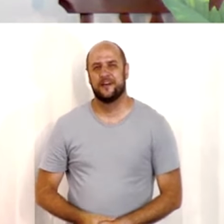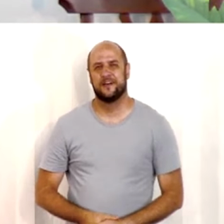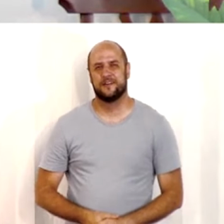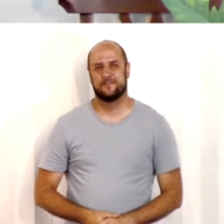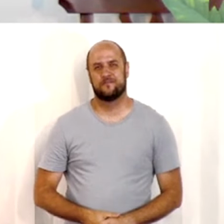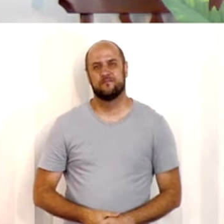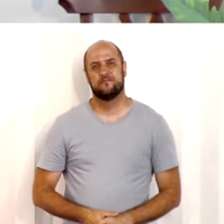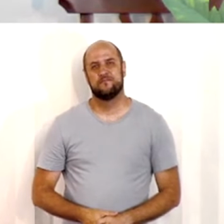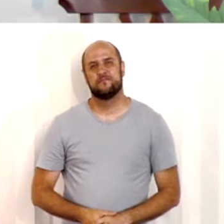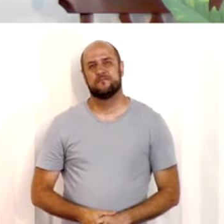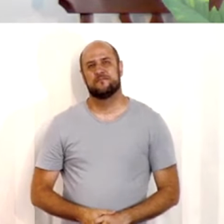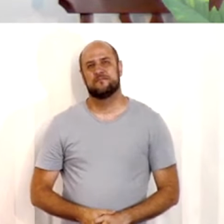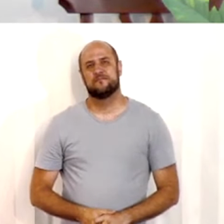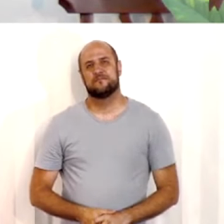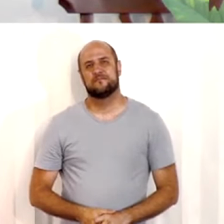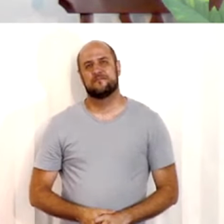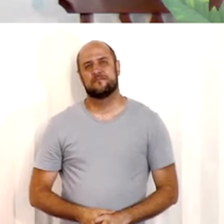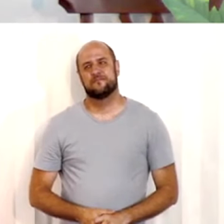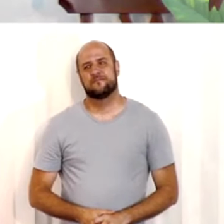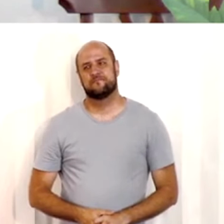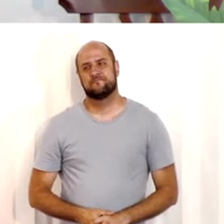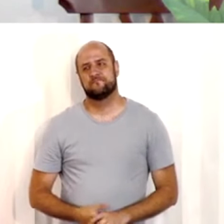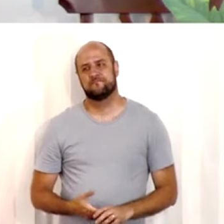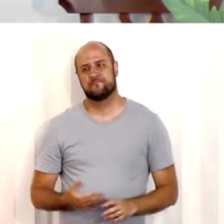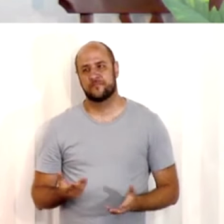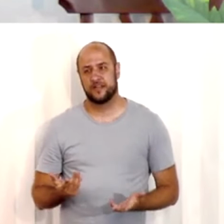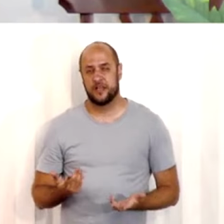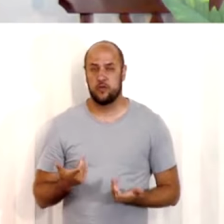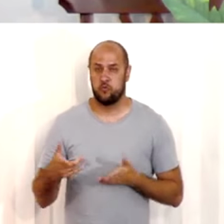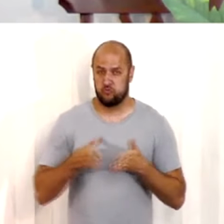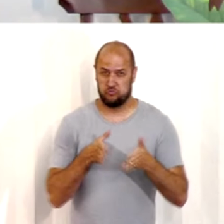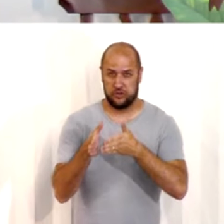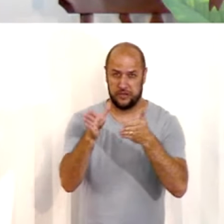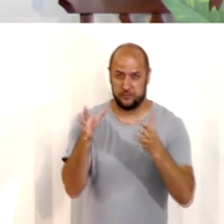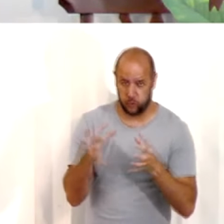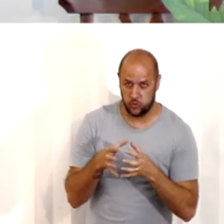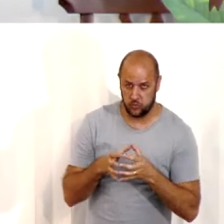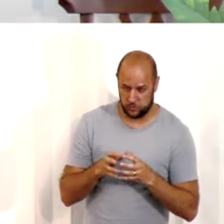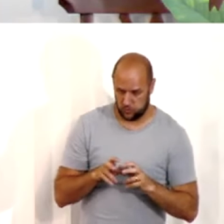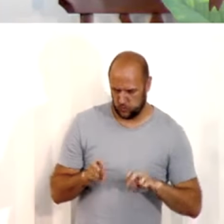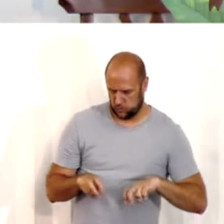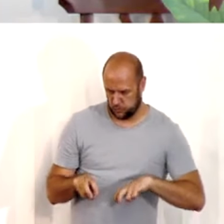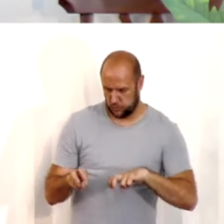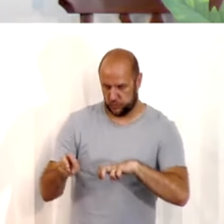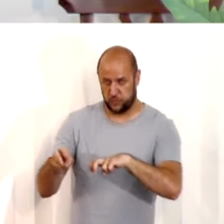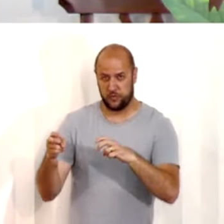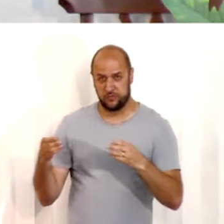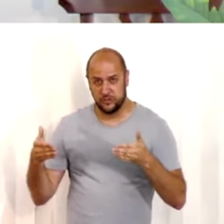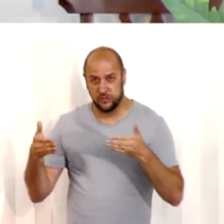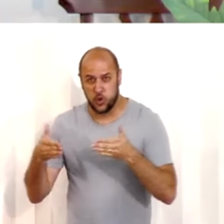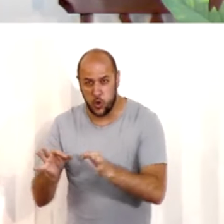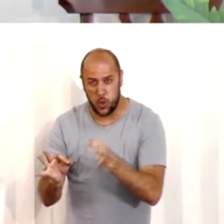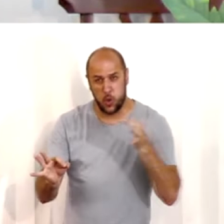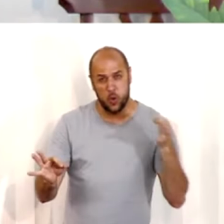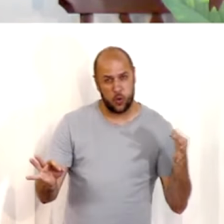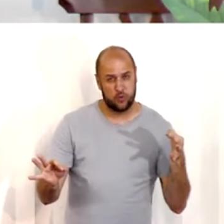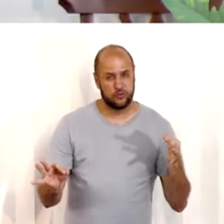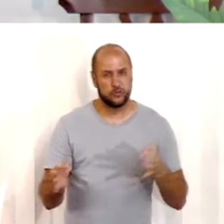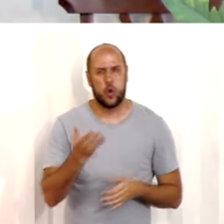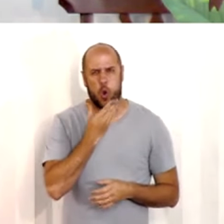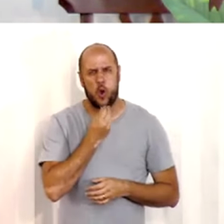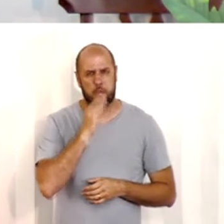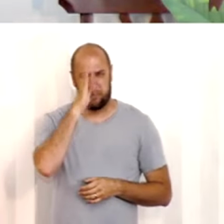Essa era sempre uma oportunidade nova para Gargamel, quando os Smurfs estavam longe de casa, precisavam retornar, ou